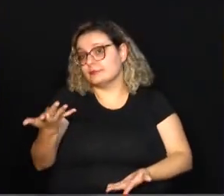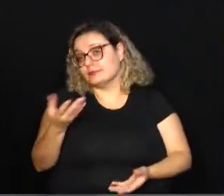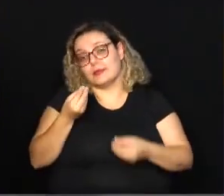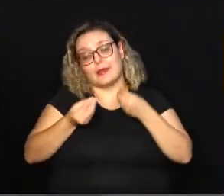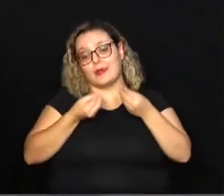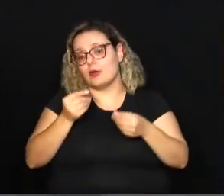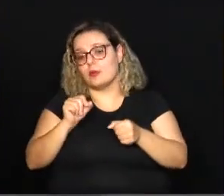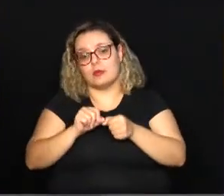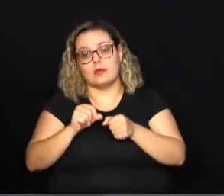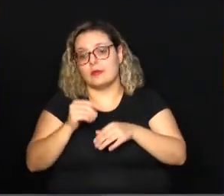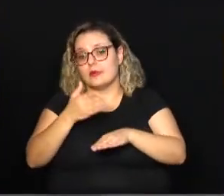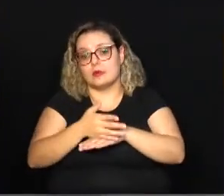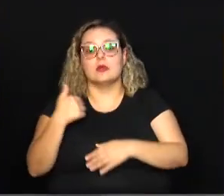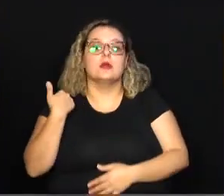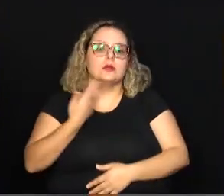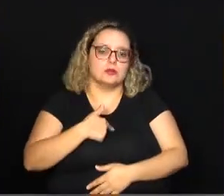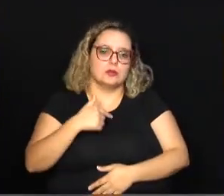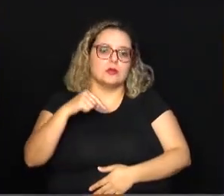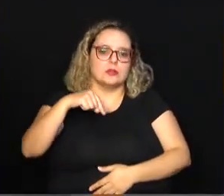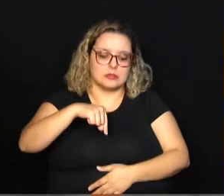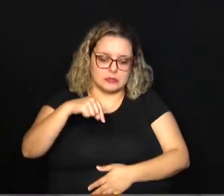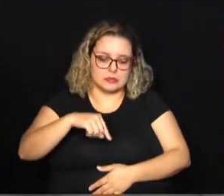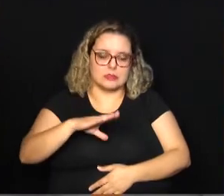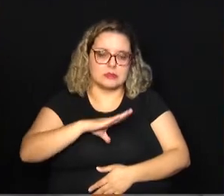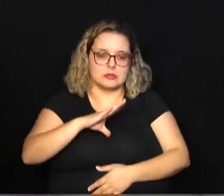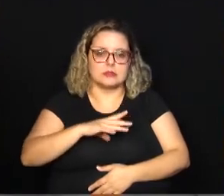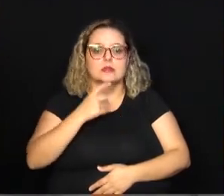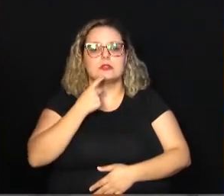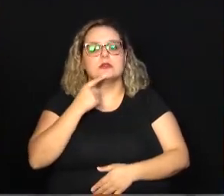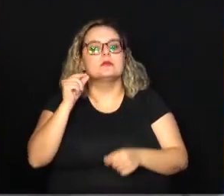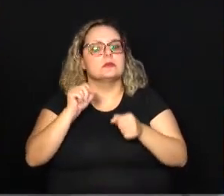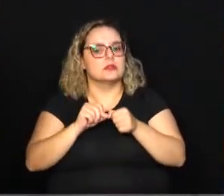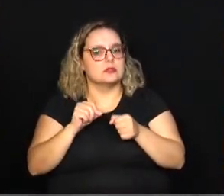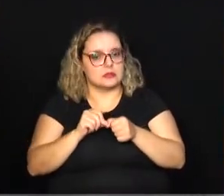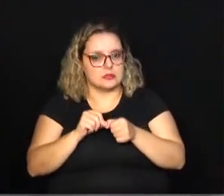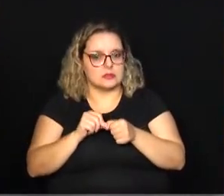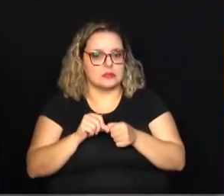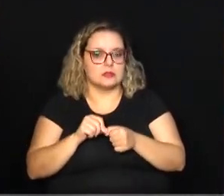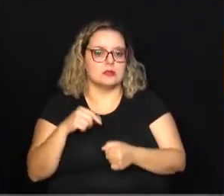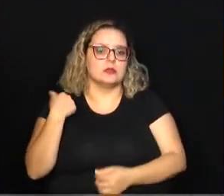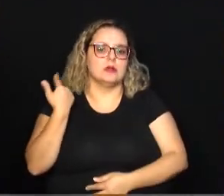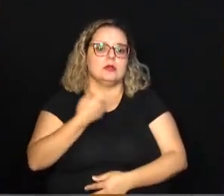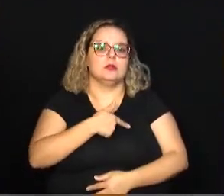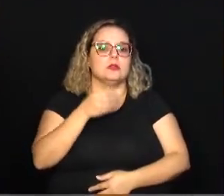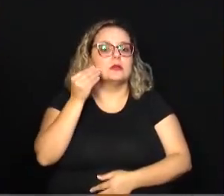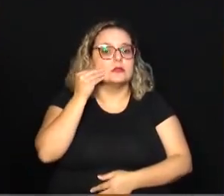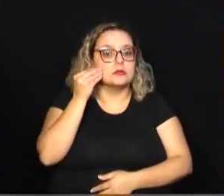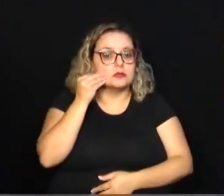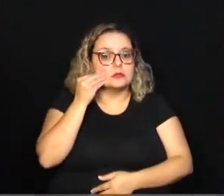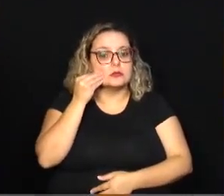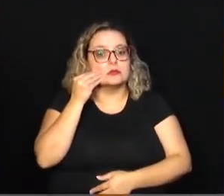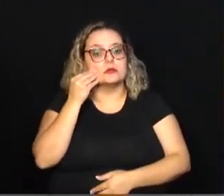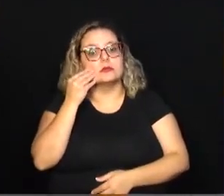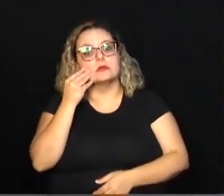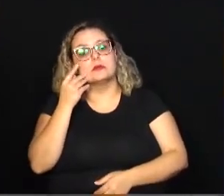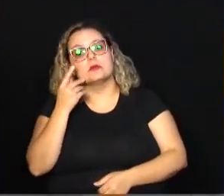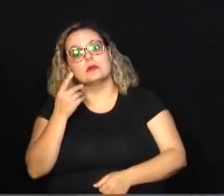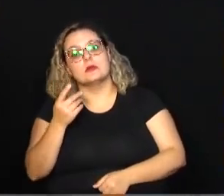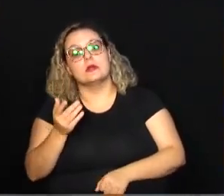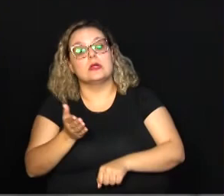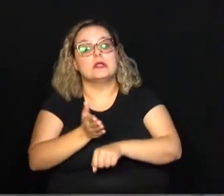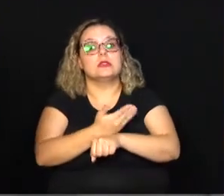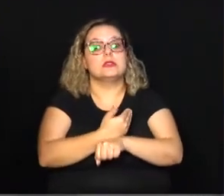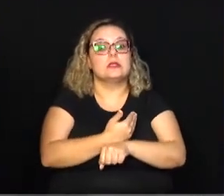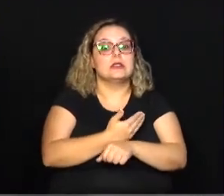gente tem que fazer a parte nossa aqui em Campinas, o que for possível. Nós estamos tentando correr atrás do prejuízo, nos antecipando,